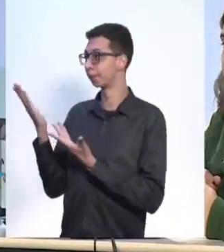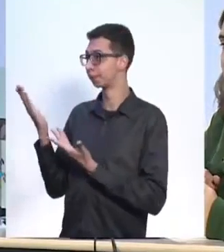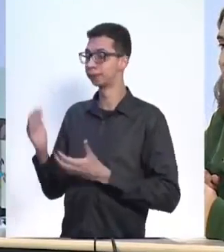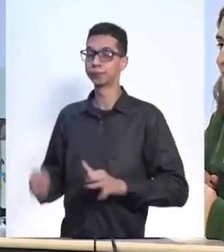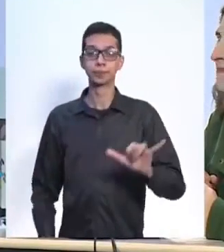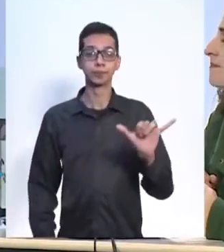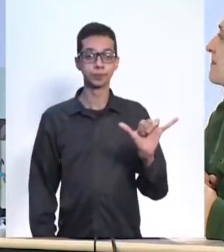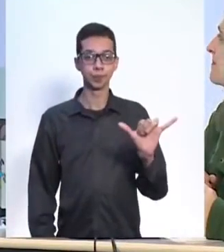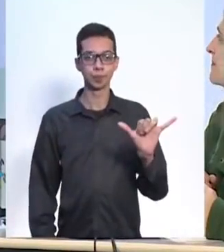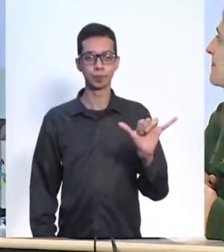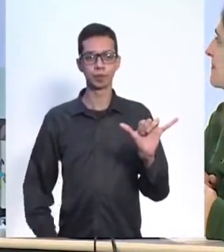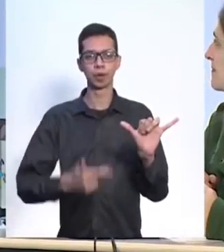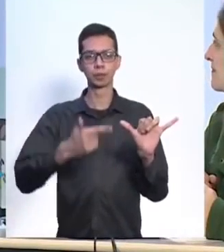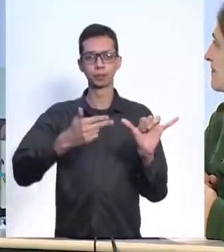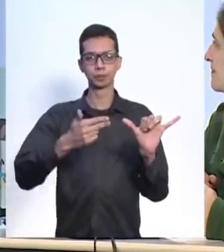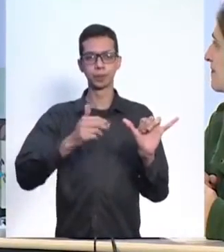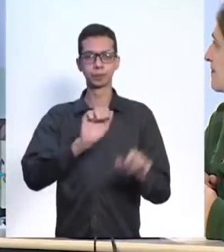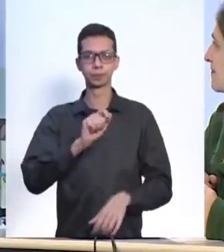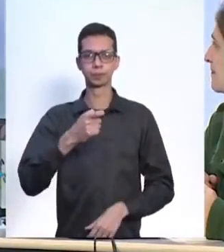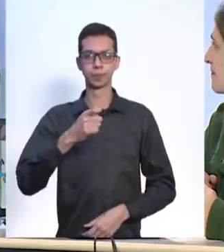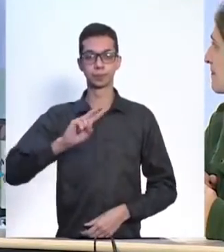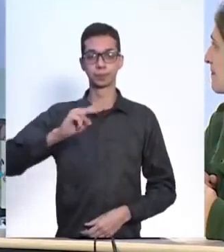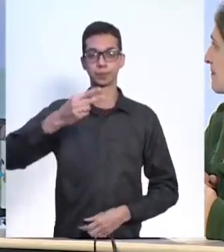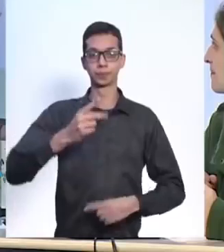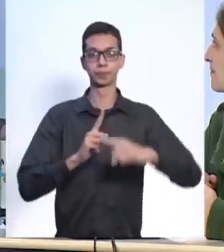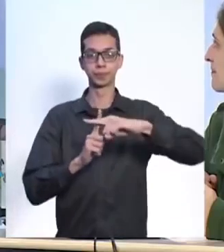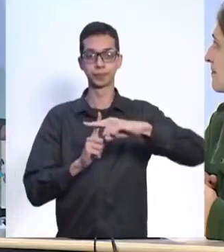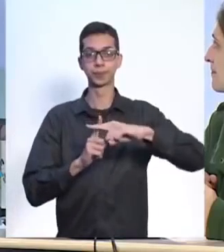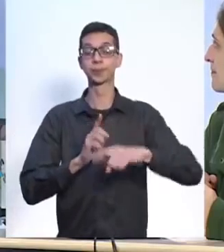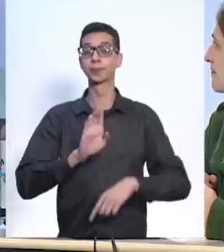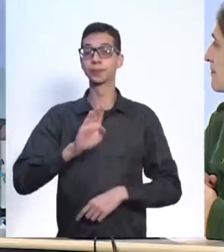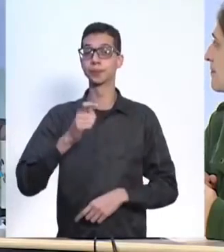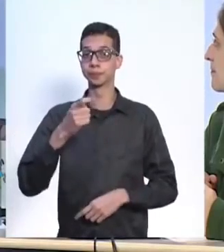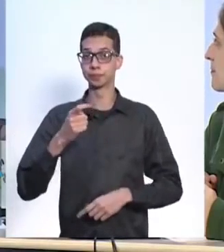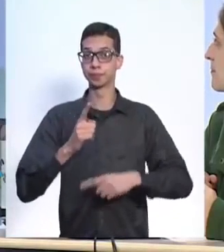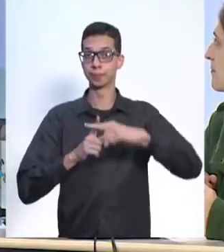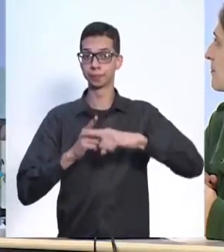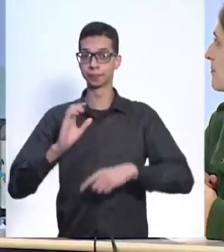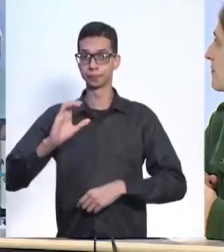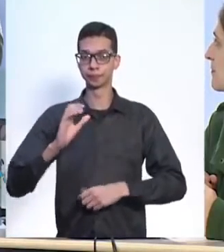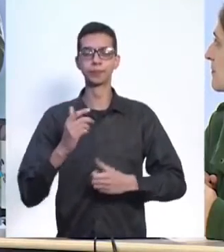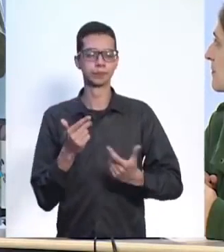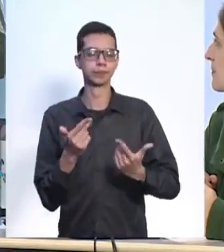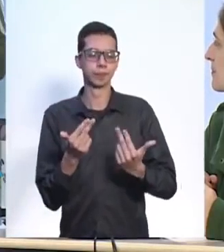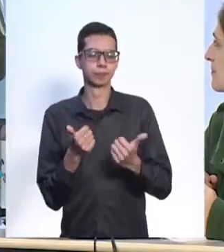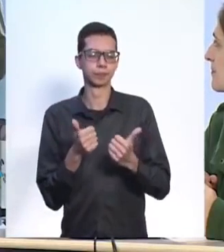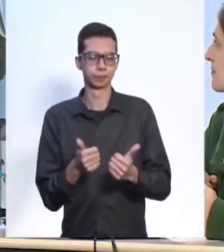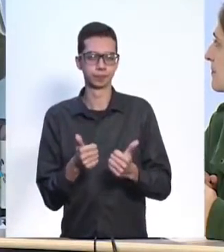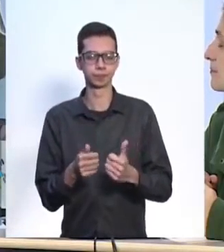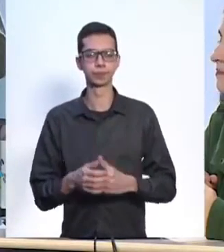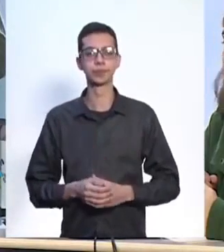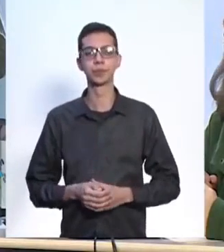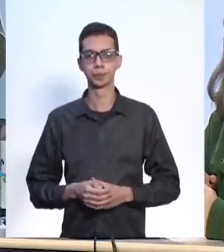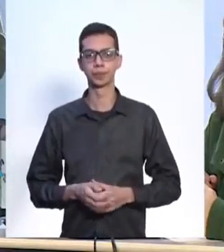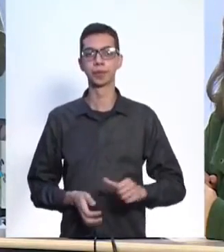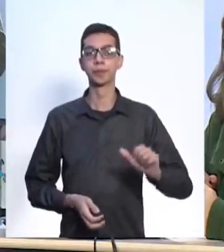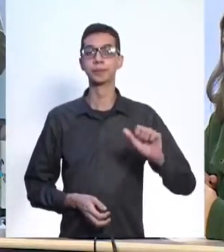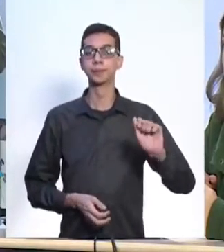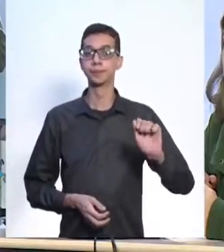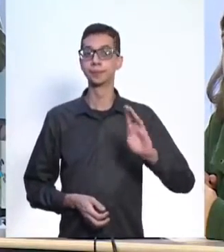ao quadrado mais bx mais c. É a mesma coisa, né? Muito bem. Os valores de a, b e c são